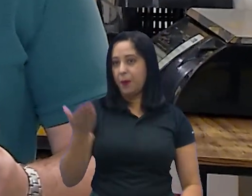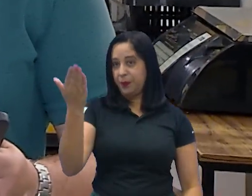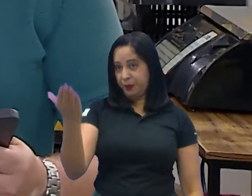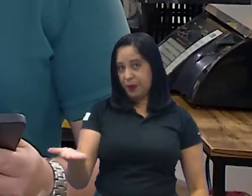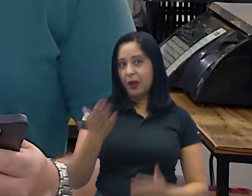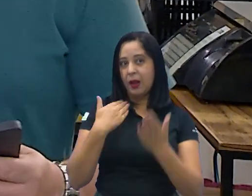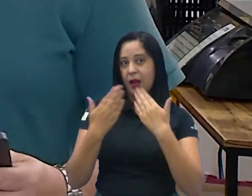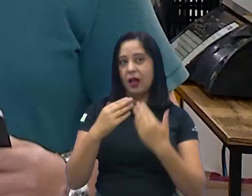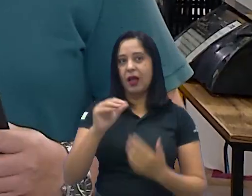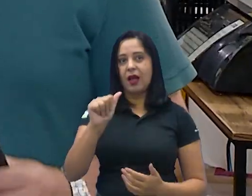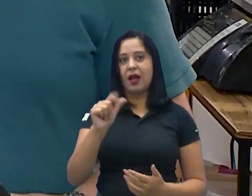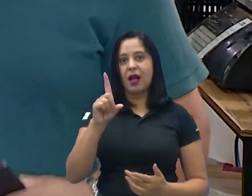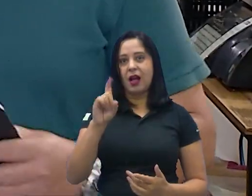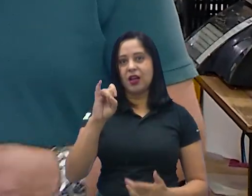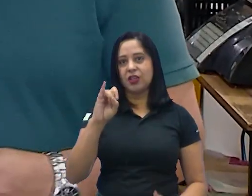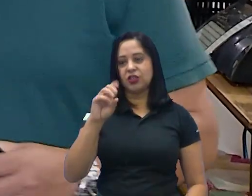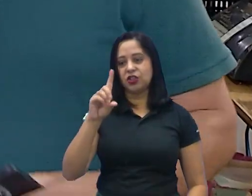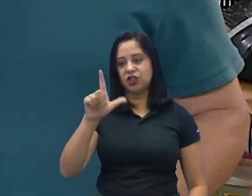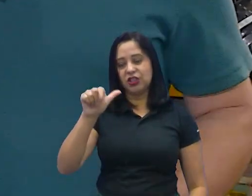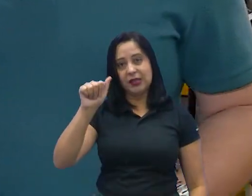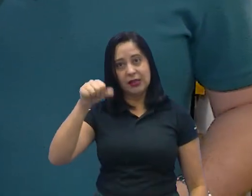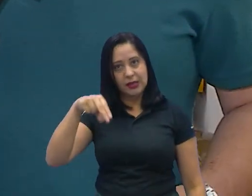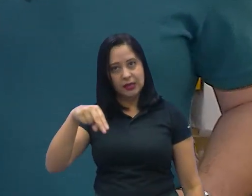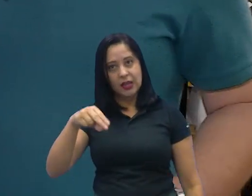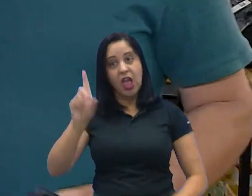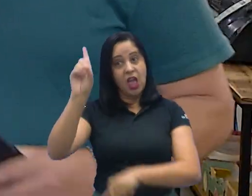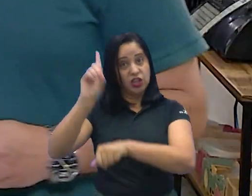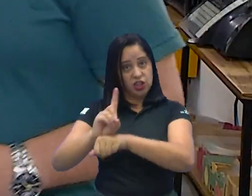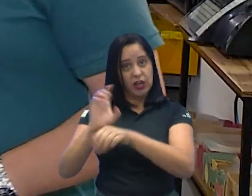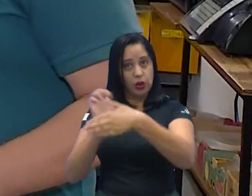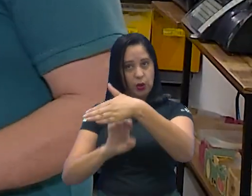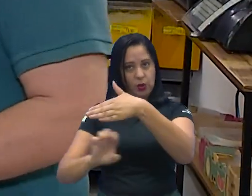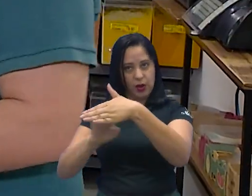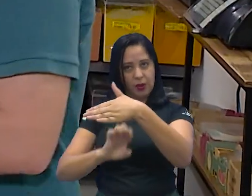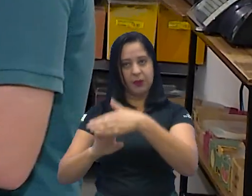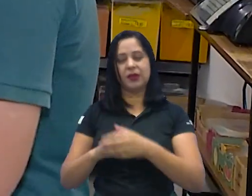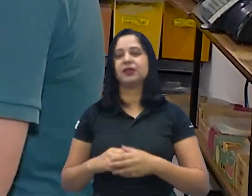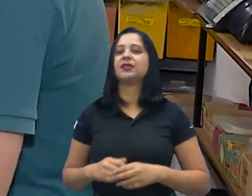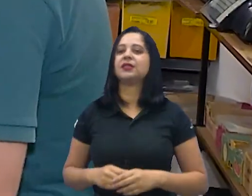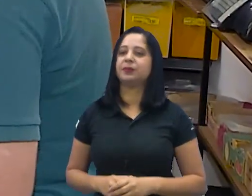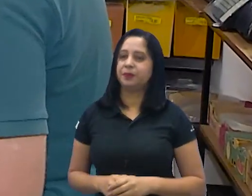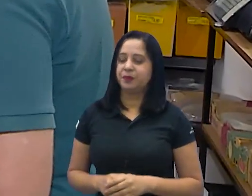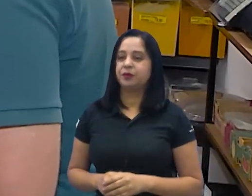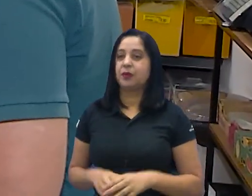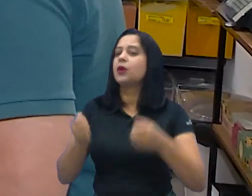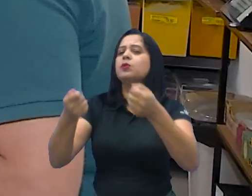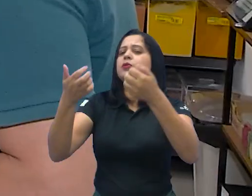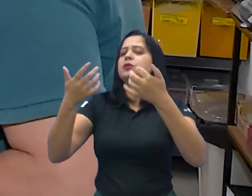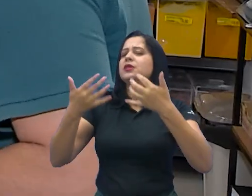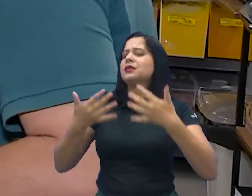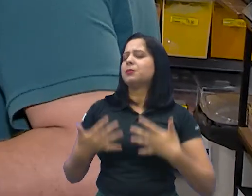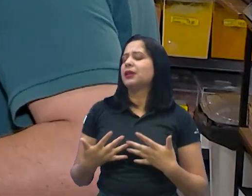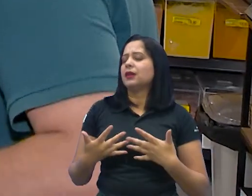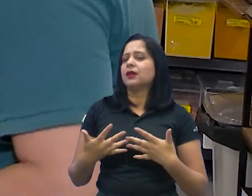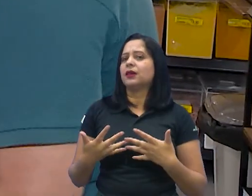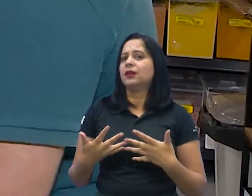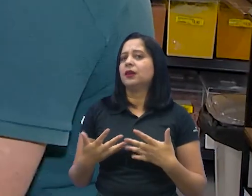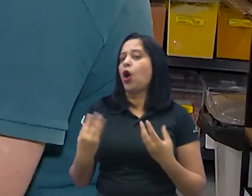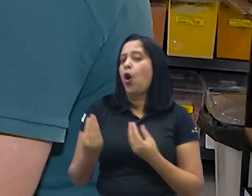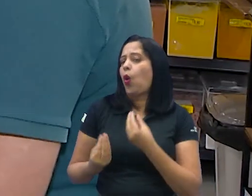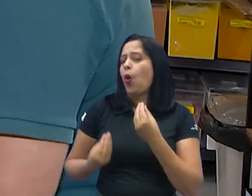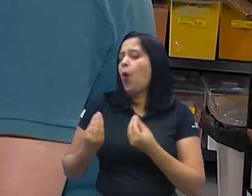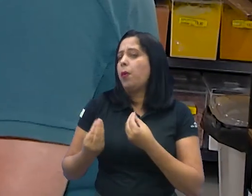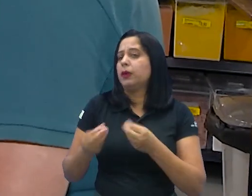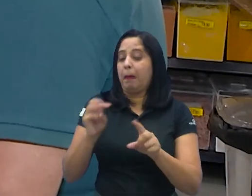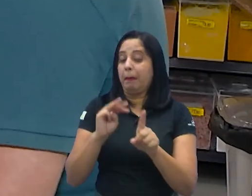é o Adilan Outeiro, diretor dessa empresa. Adilan, fala pra gente, né, como é que está o